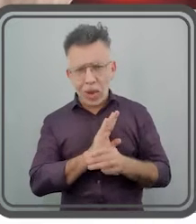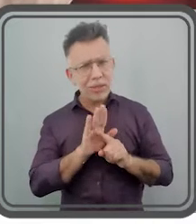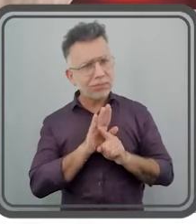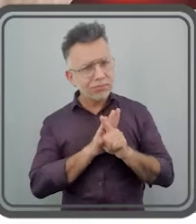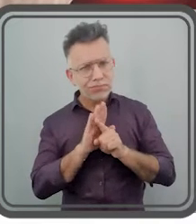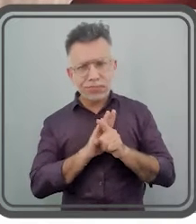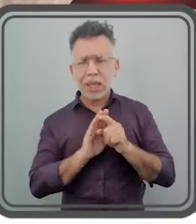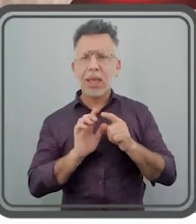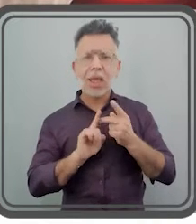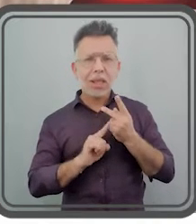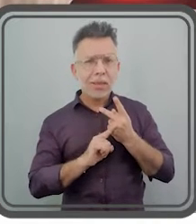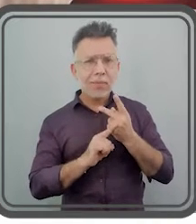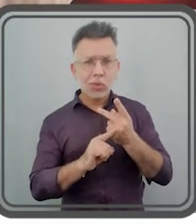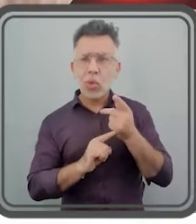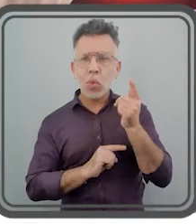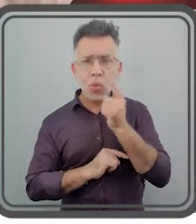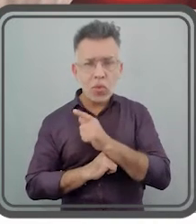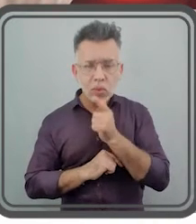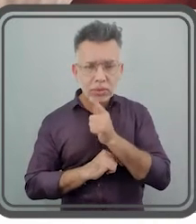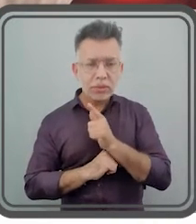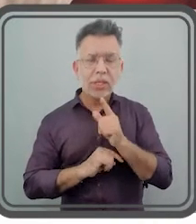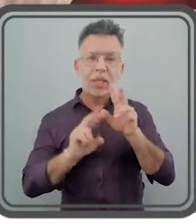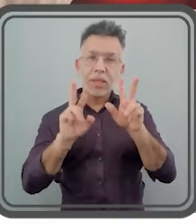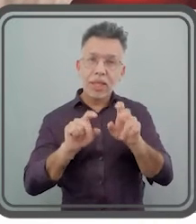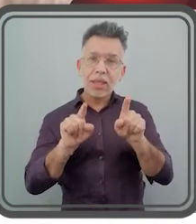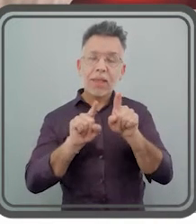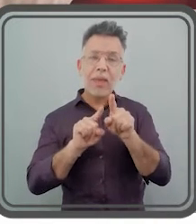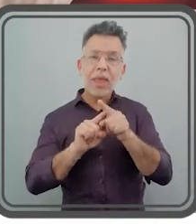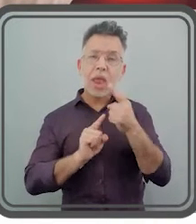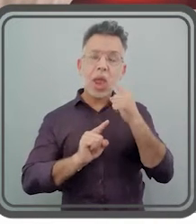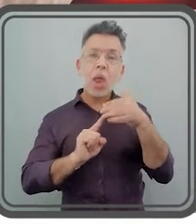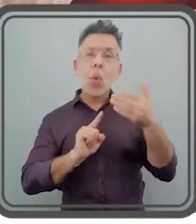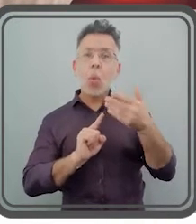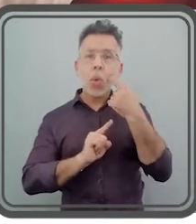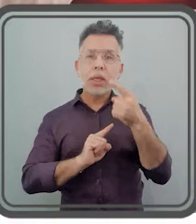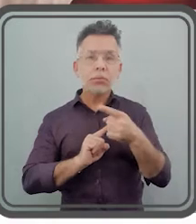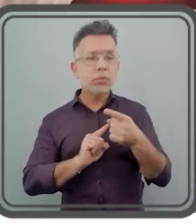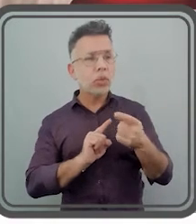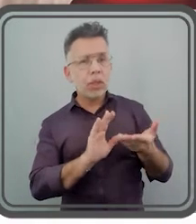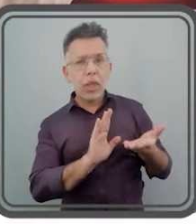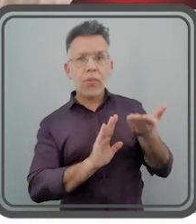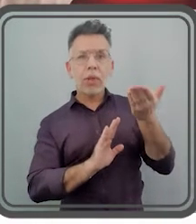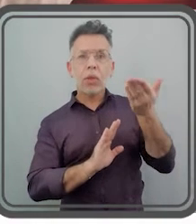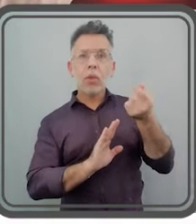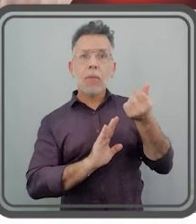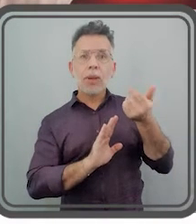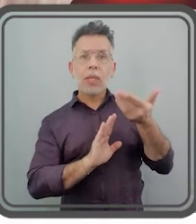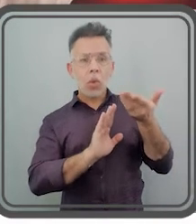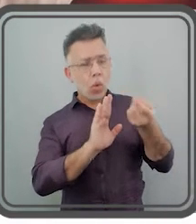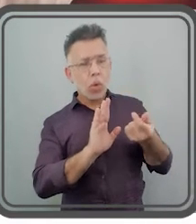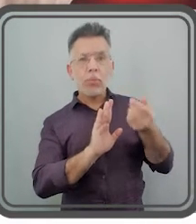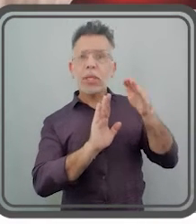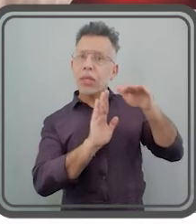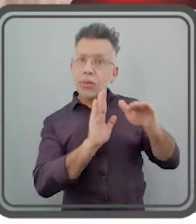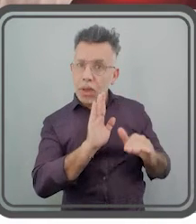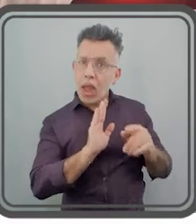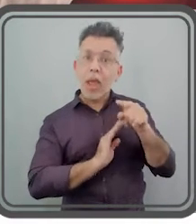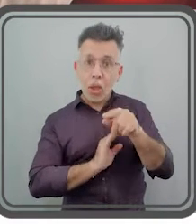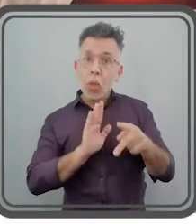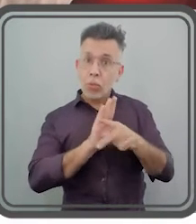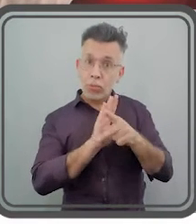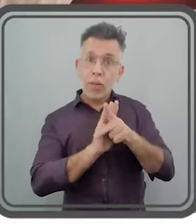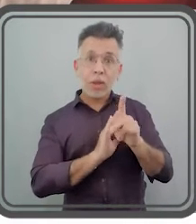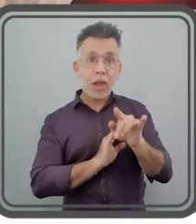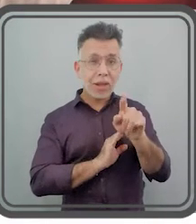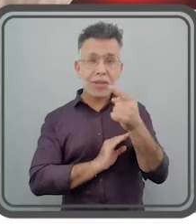anualmente no mundo todo então a gente consegue ter questões também de avaliar os custos estão aumentando quando os pés estão diminuindo então no próprio carro